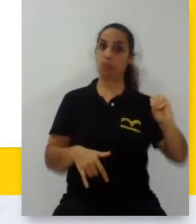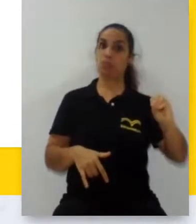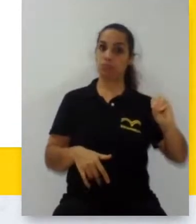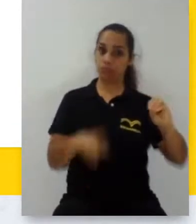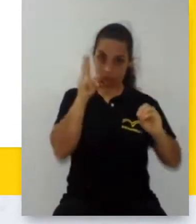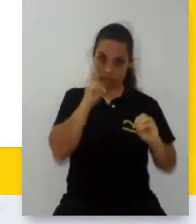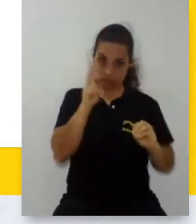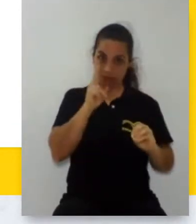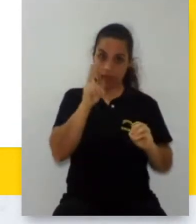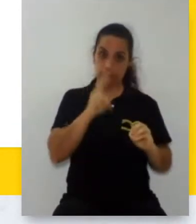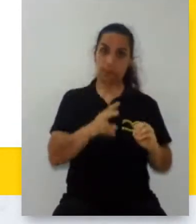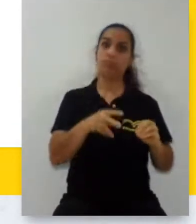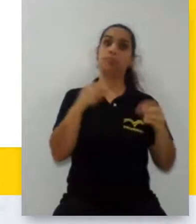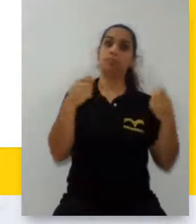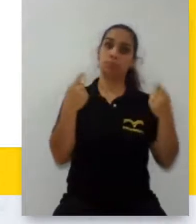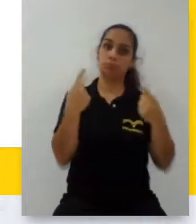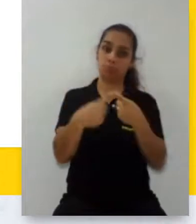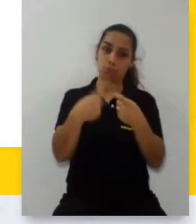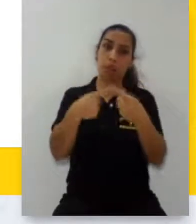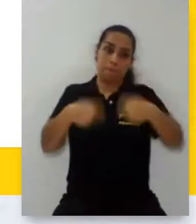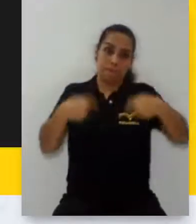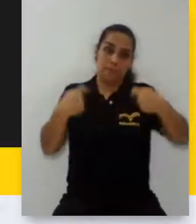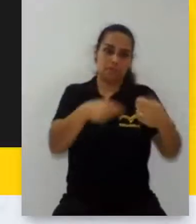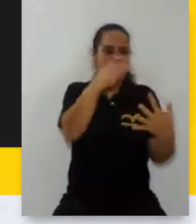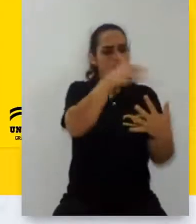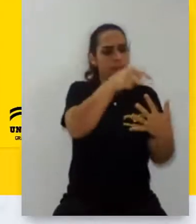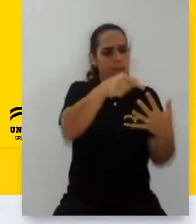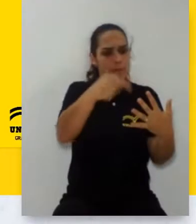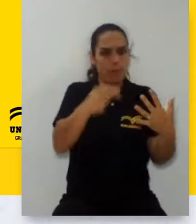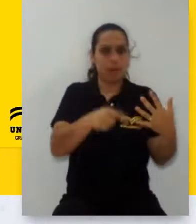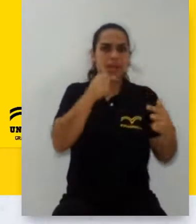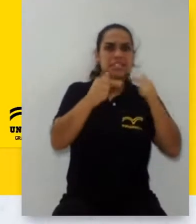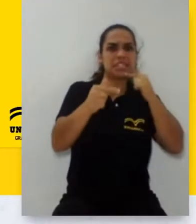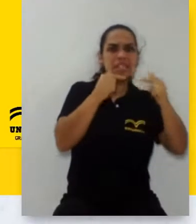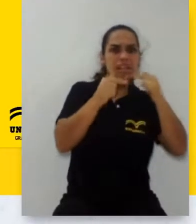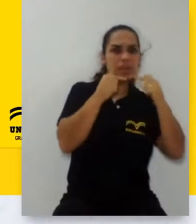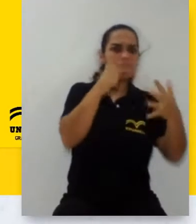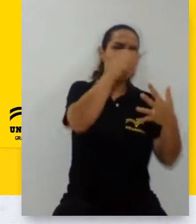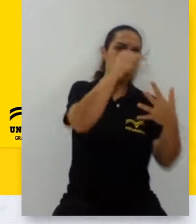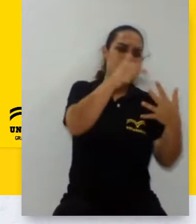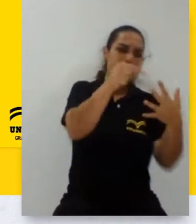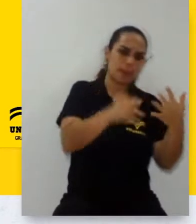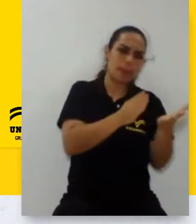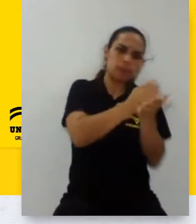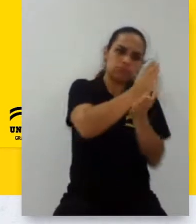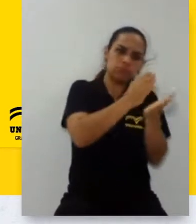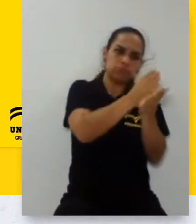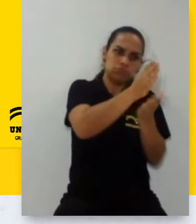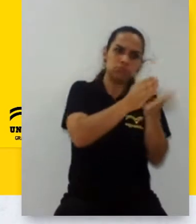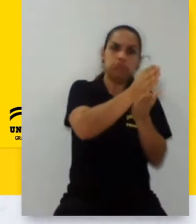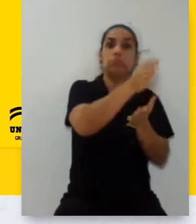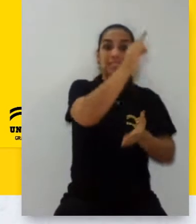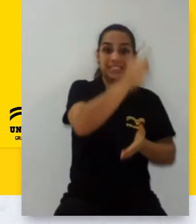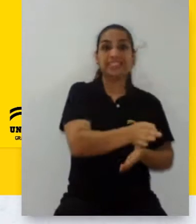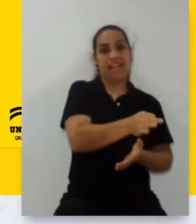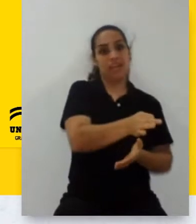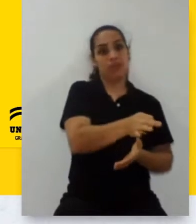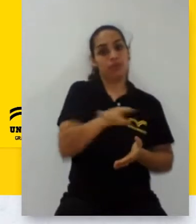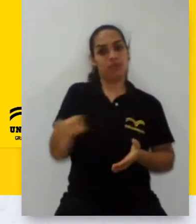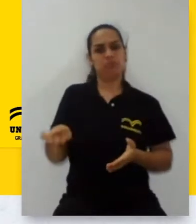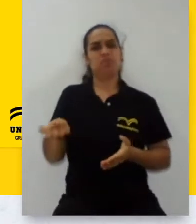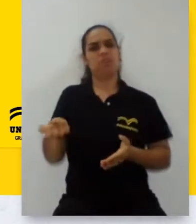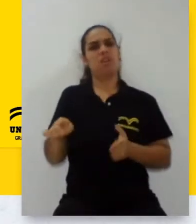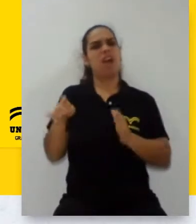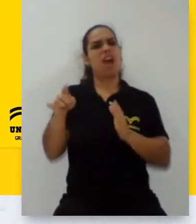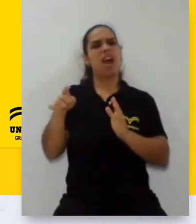faz aí no seu dia a dia que tem algum esforço. Exercício é planejado. Nós temos também melhora aí